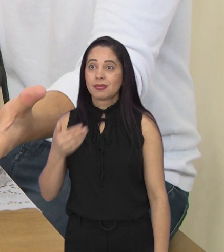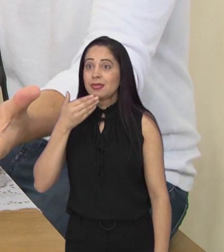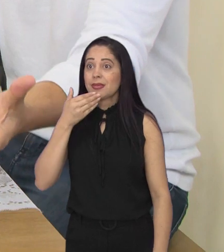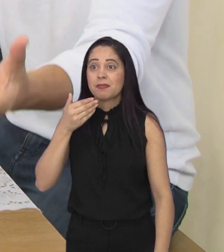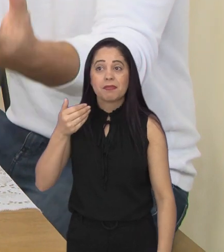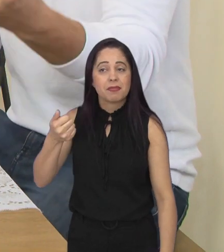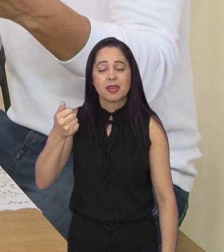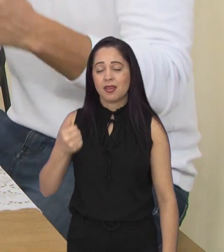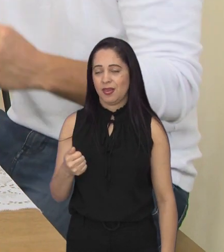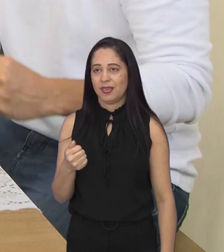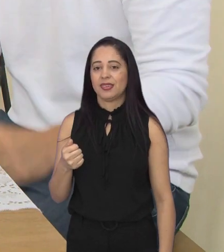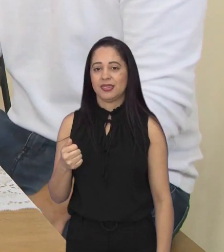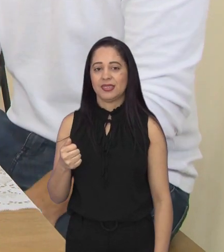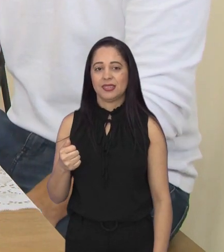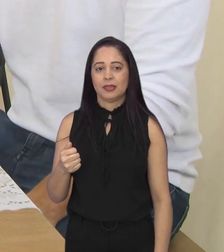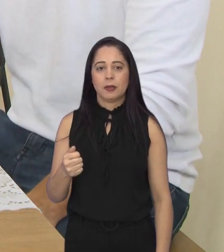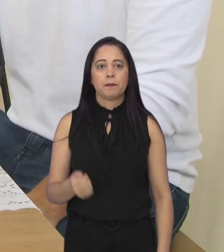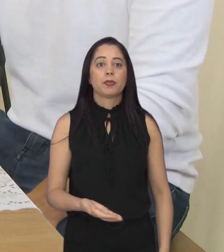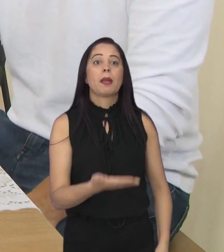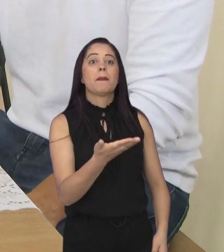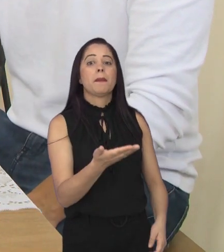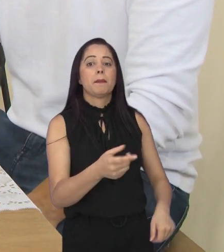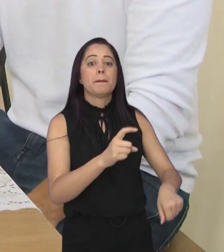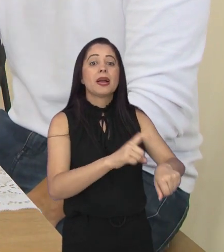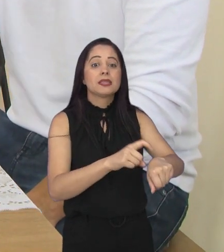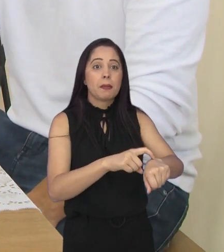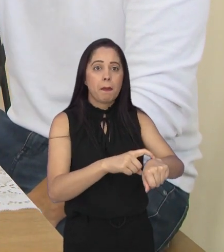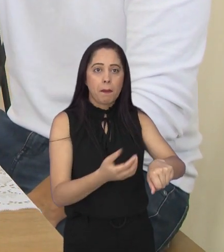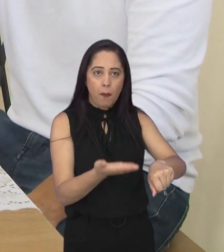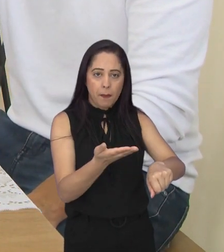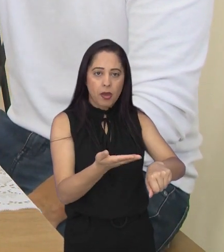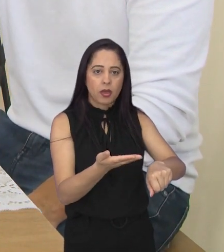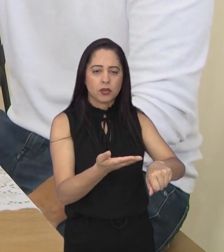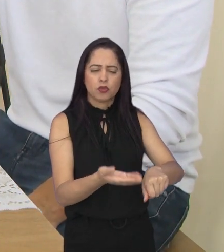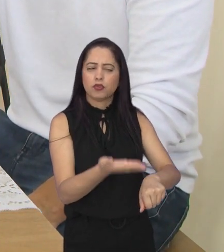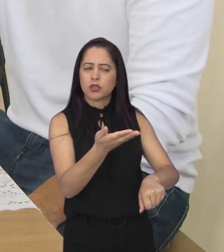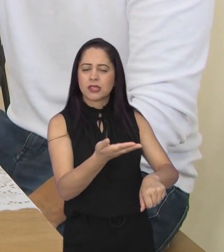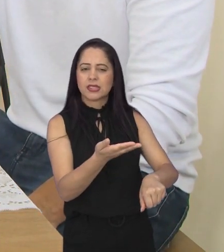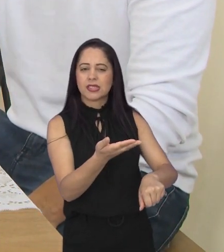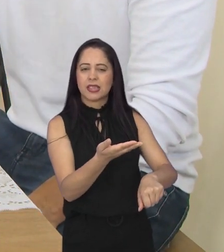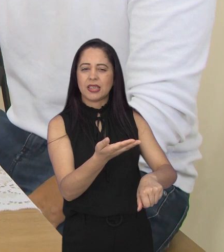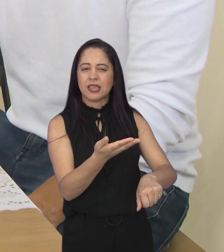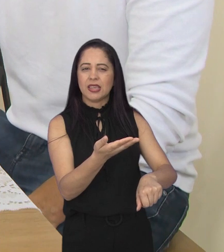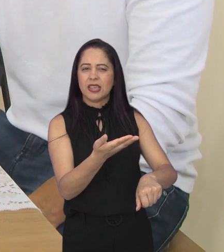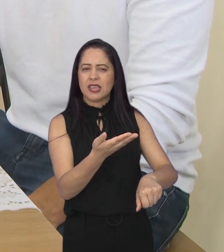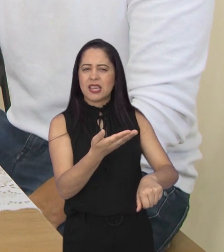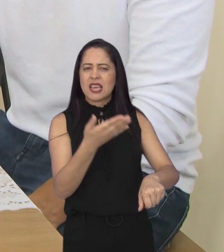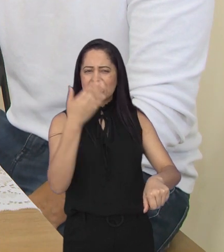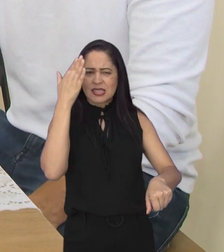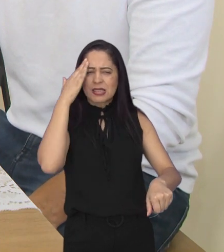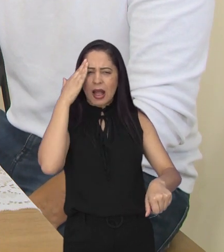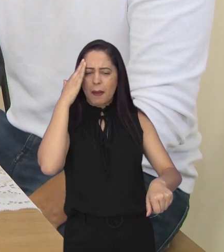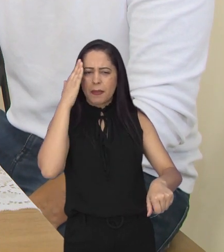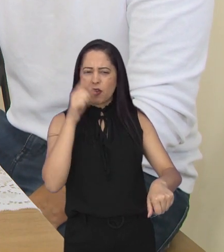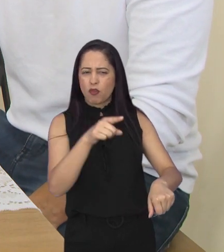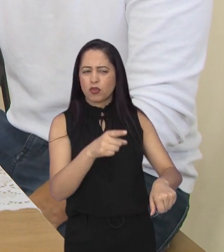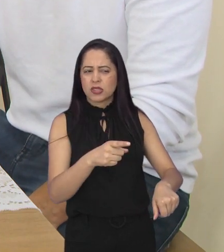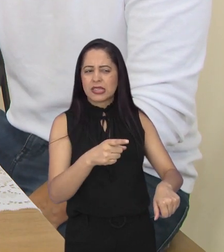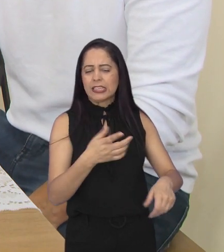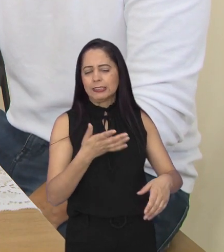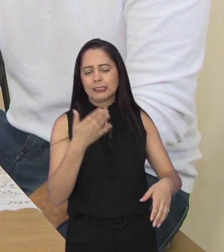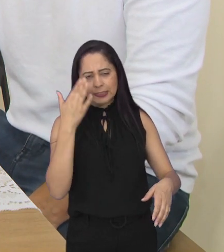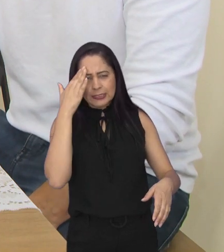extrair o melhor do recurso Mas também naquele financeiro momento- para isso. Mas naquele momento você tinha essa noção que você